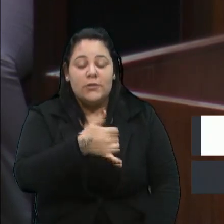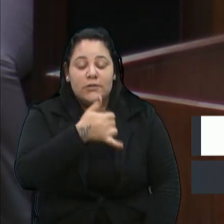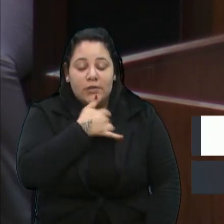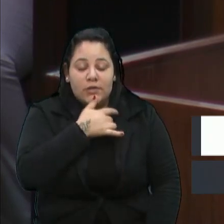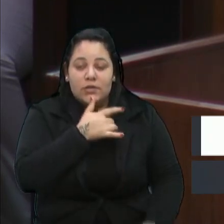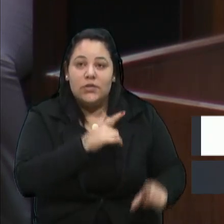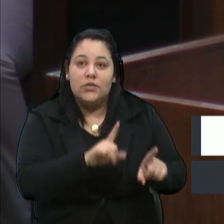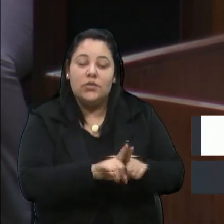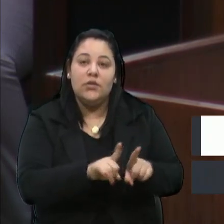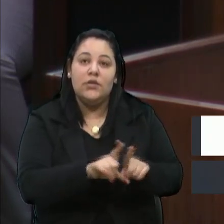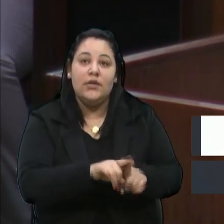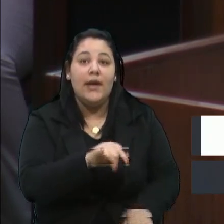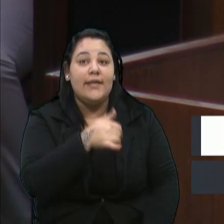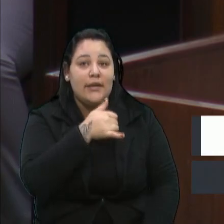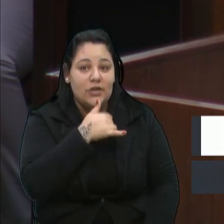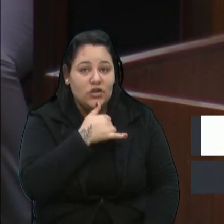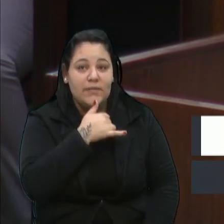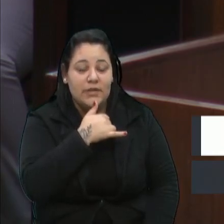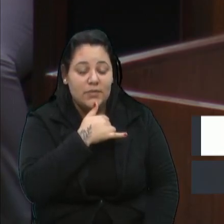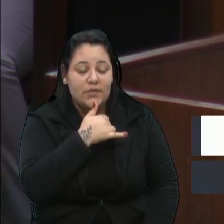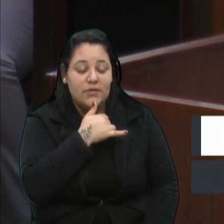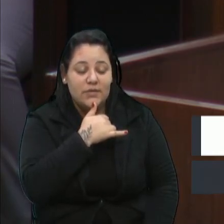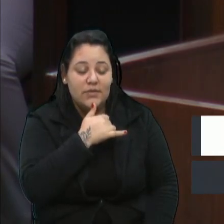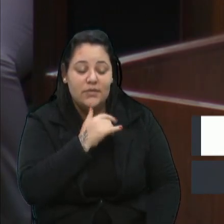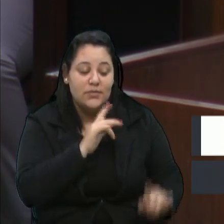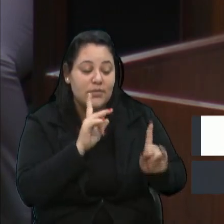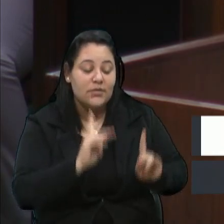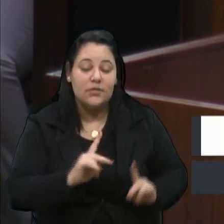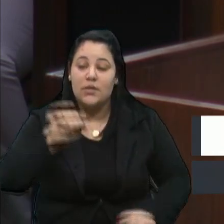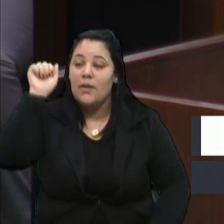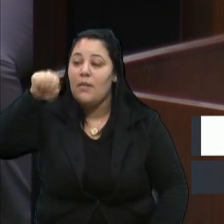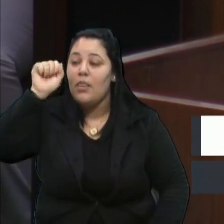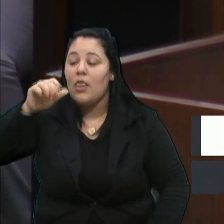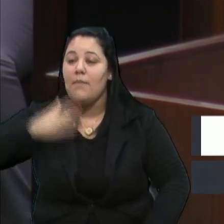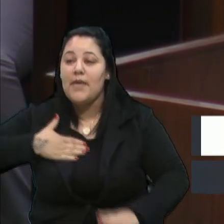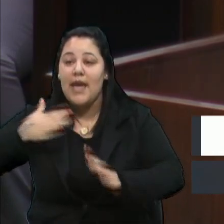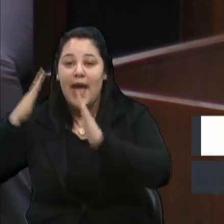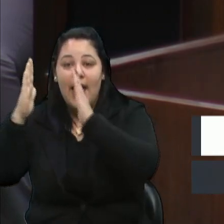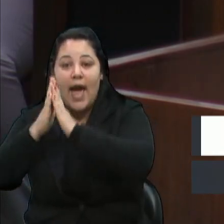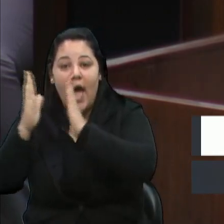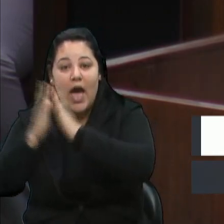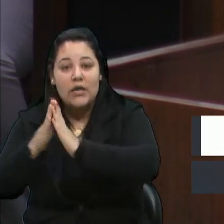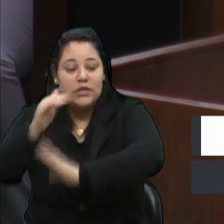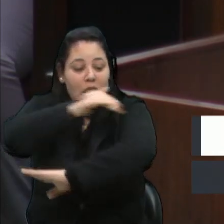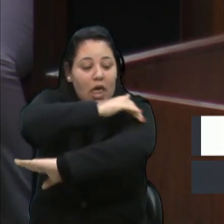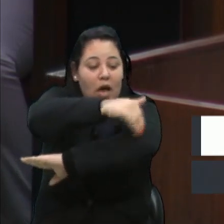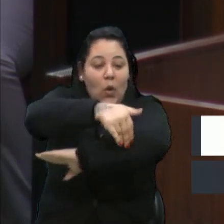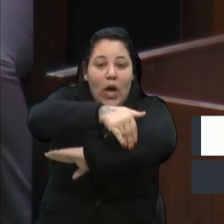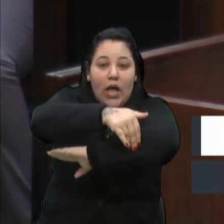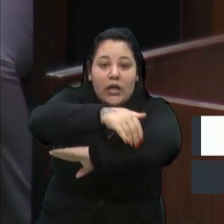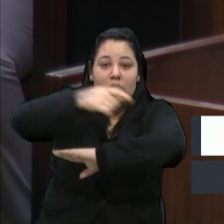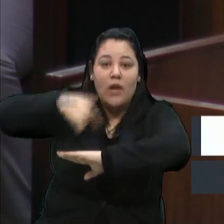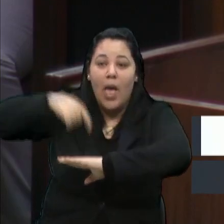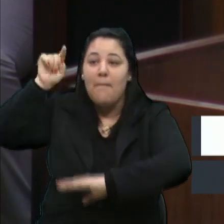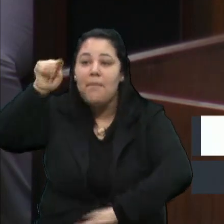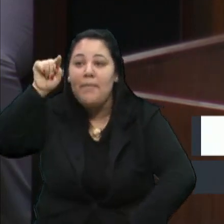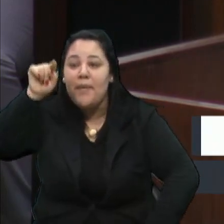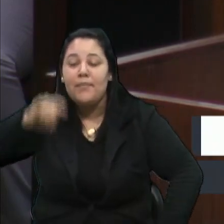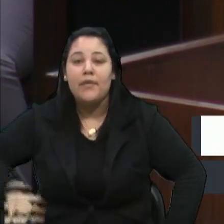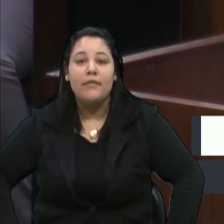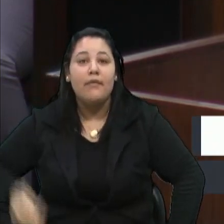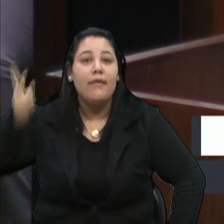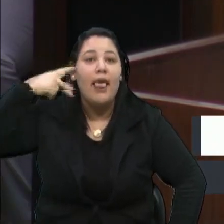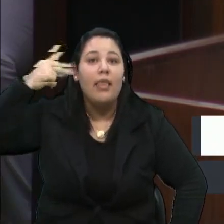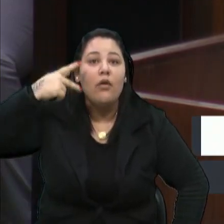pessoas que vão lá na minha residência uma quadra após a OBS apertar no Meu Sininho lá Vereador não tem